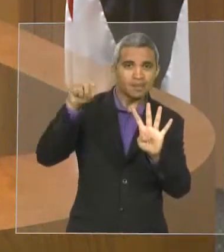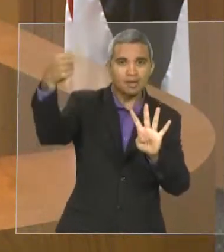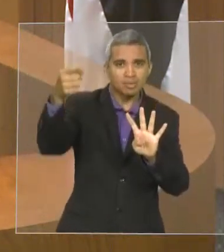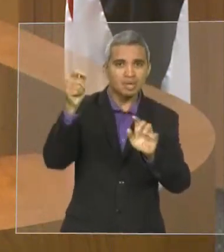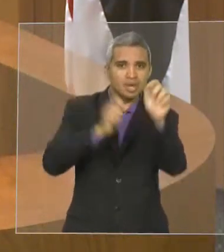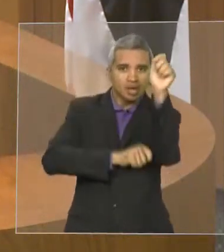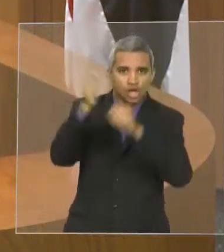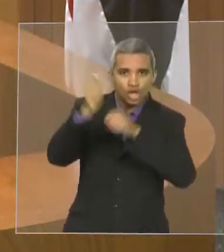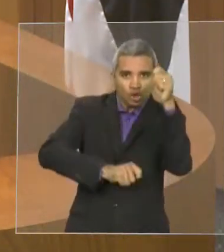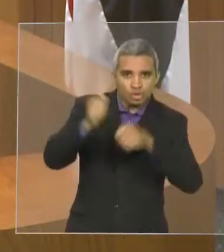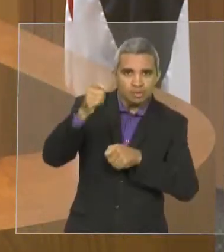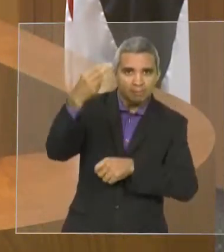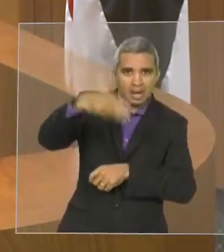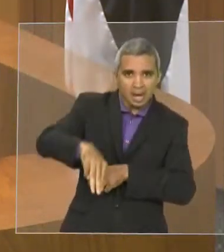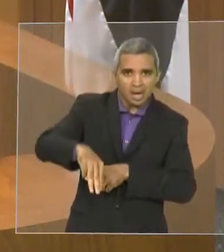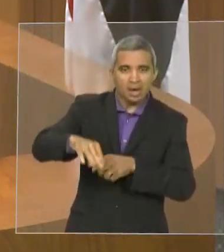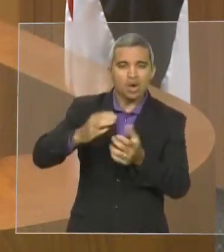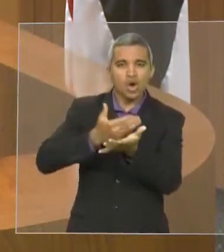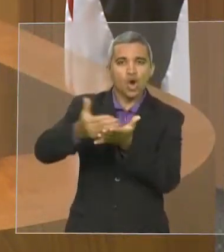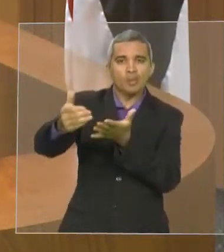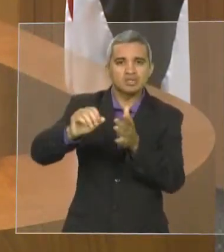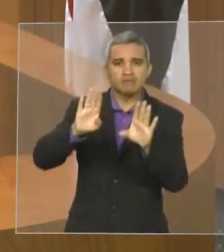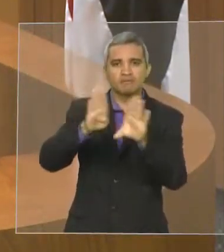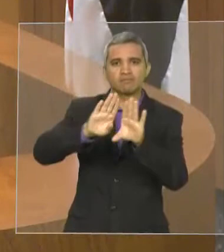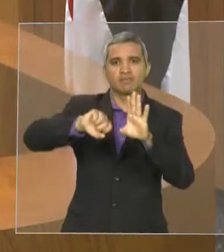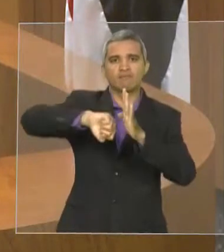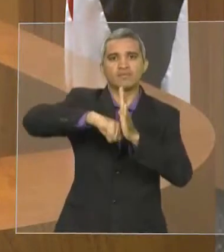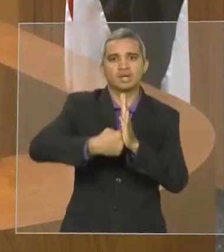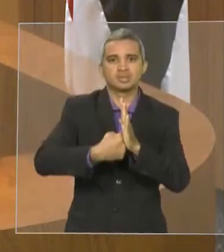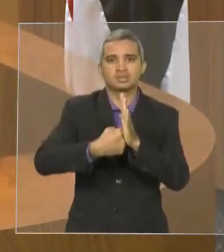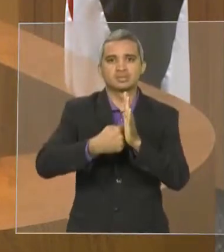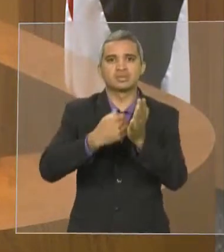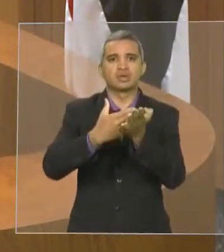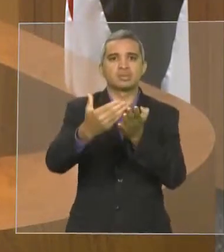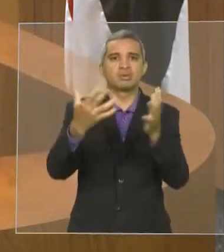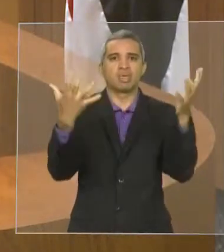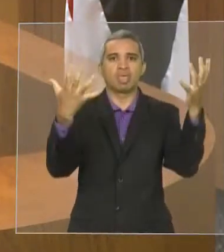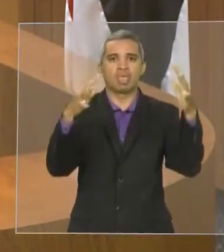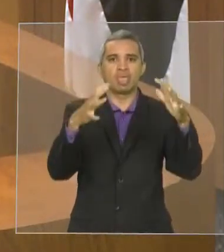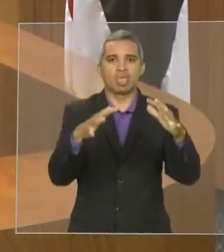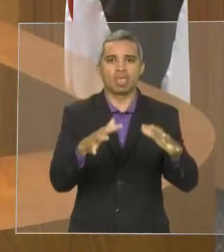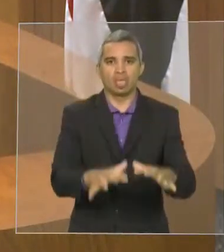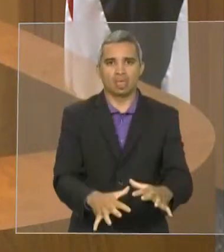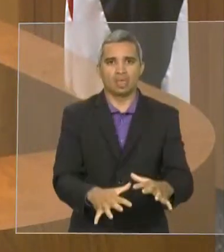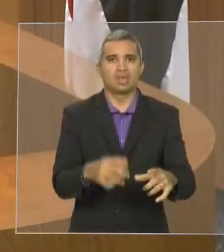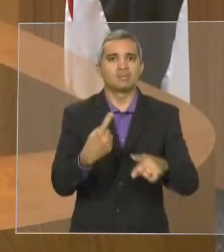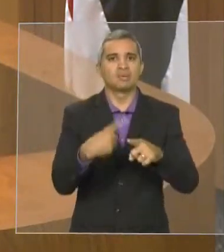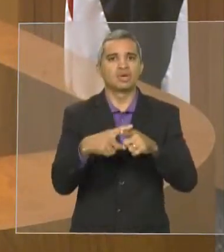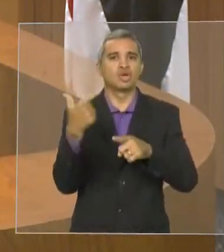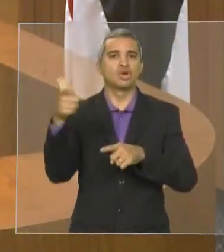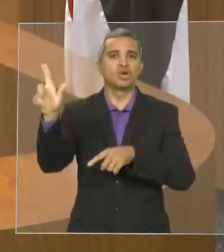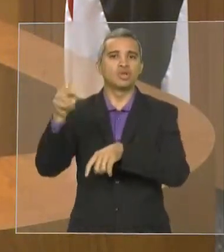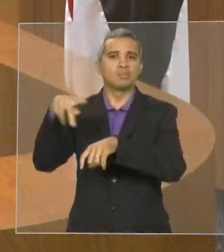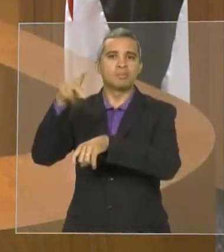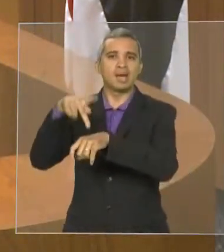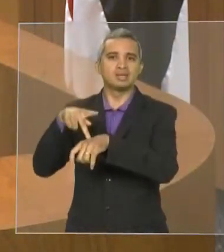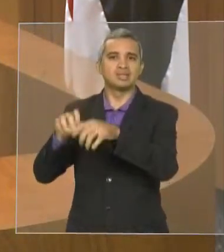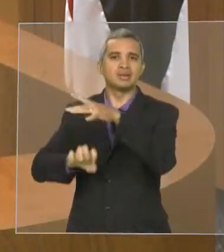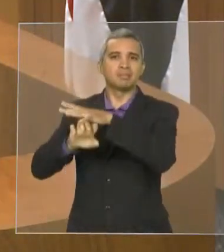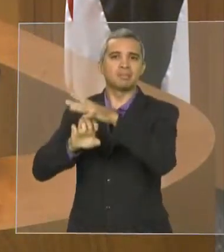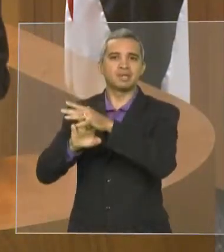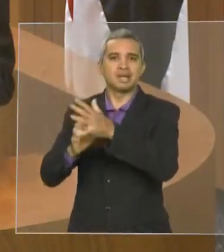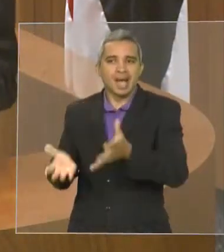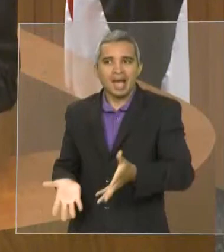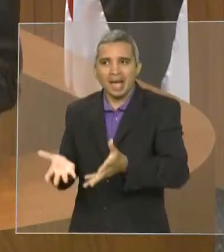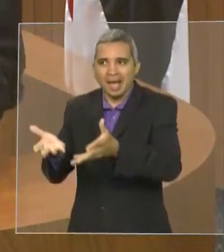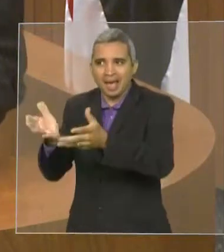empresas maranhenses não aguentarem a concorrência dos incentivos fiscais que estão dando para empresas de outros países, que não venham aqui depois